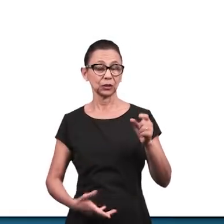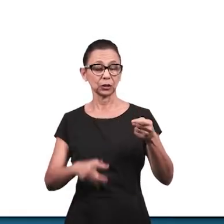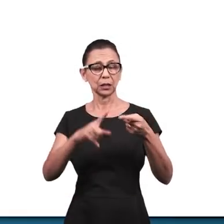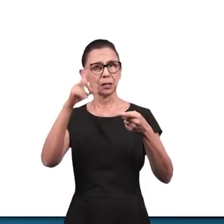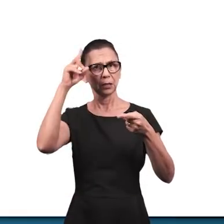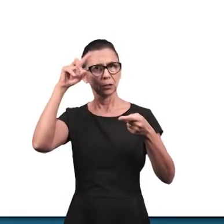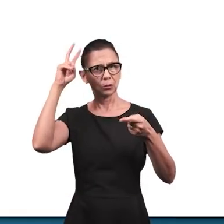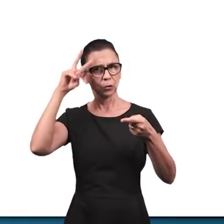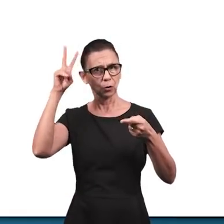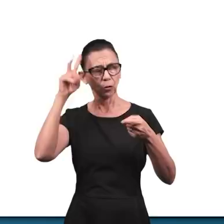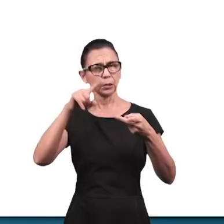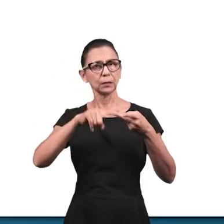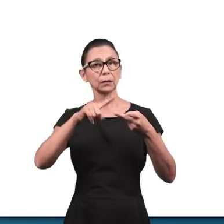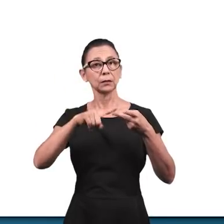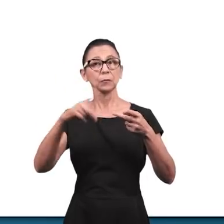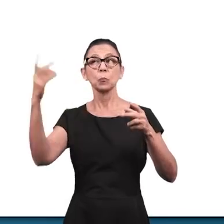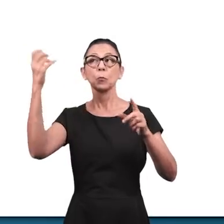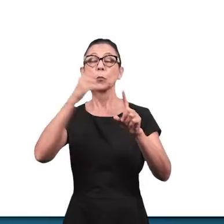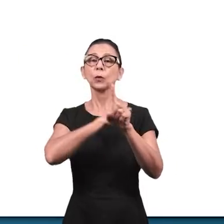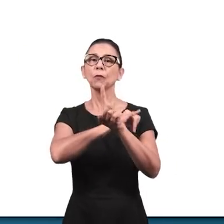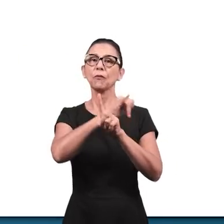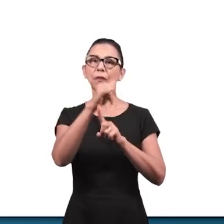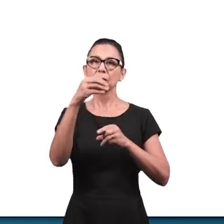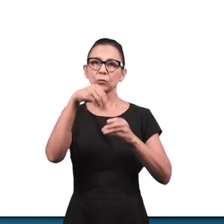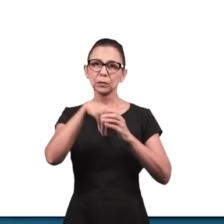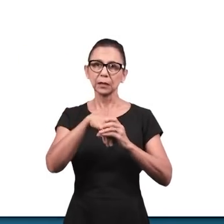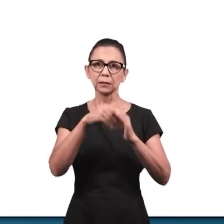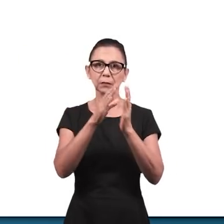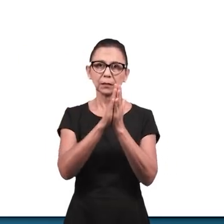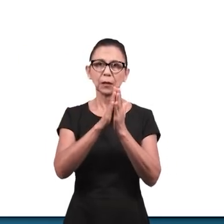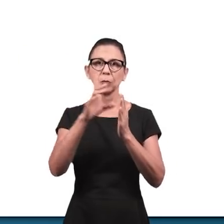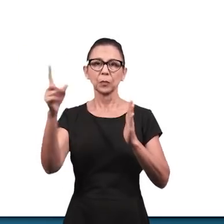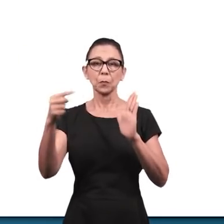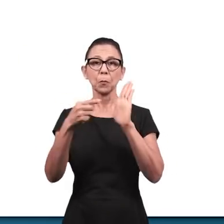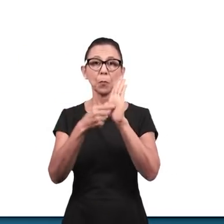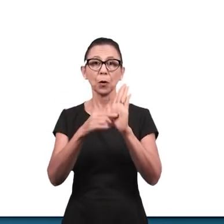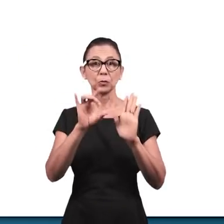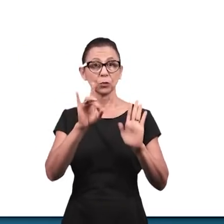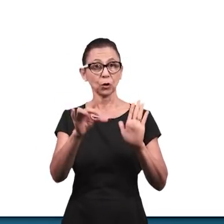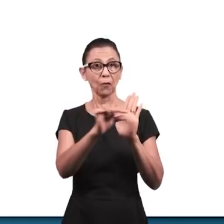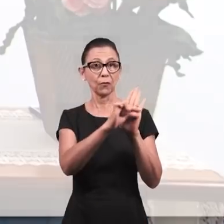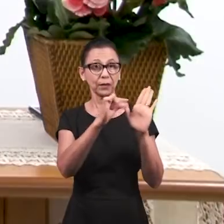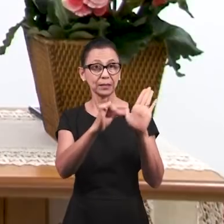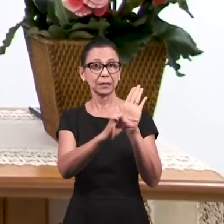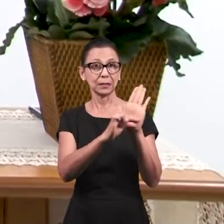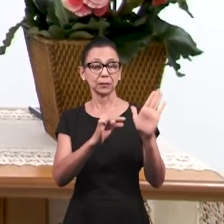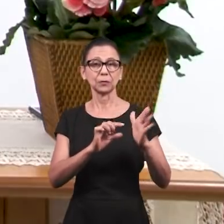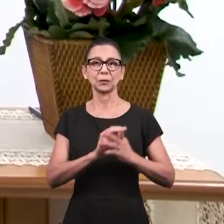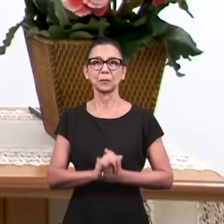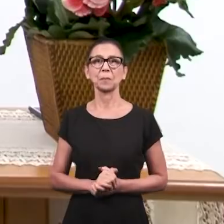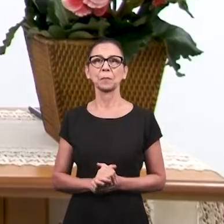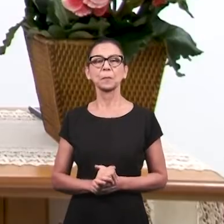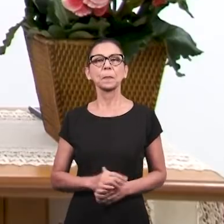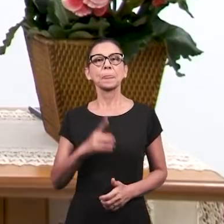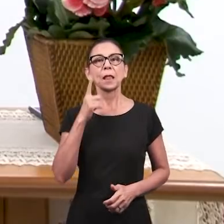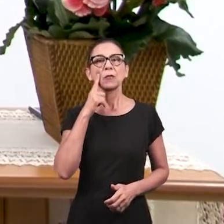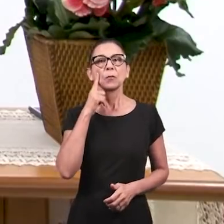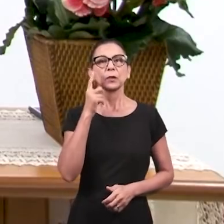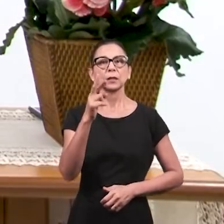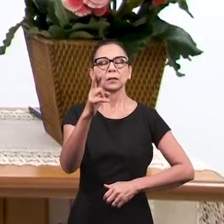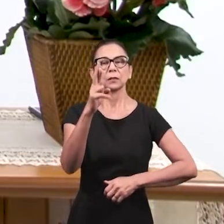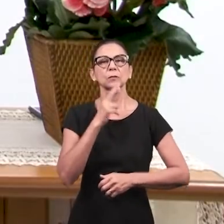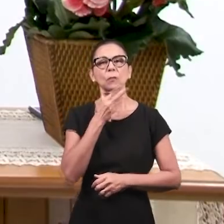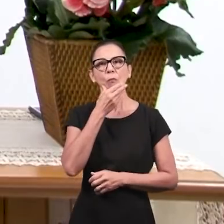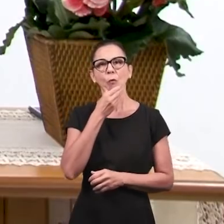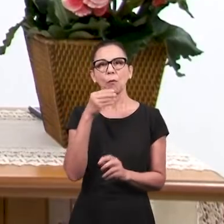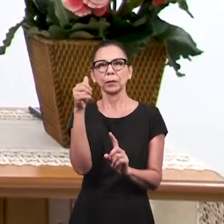aspecto histórico e o profético da parábola. Cite somente os versículos. Quem vai responder a esta pergunta